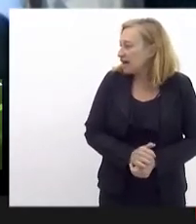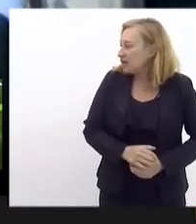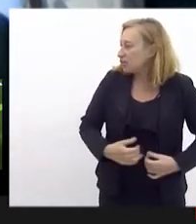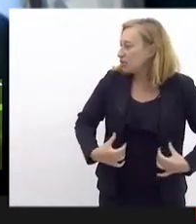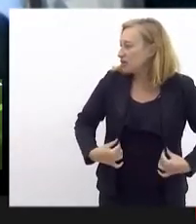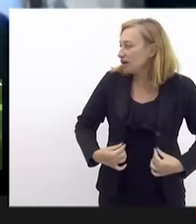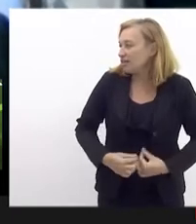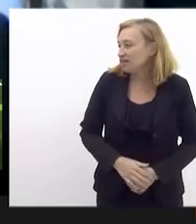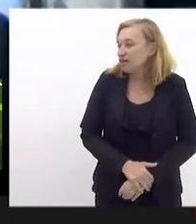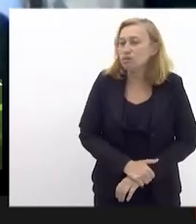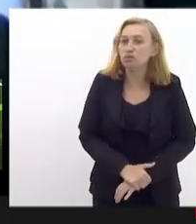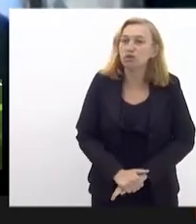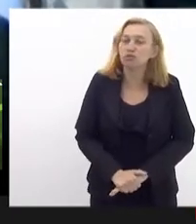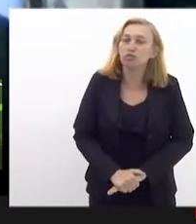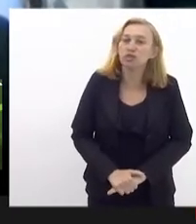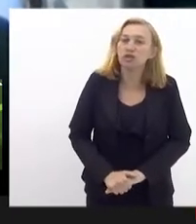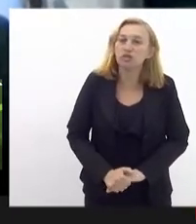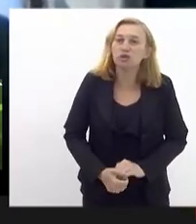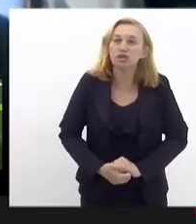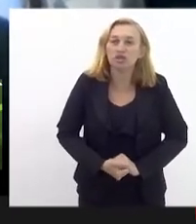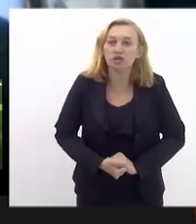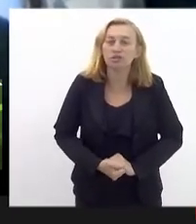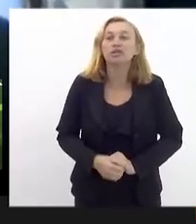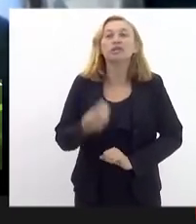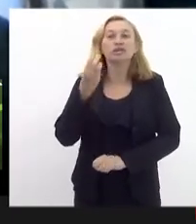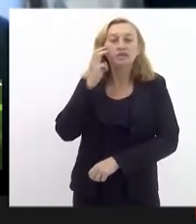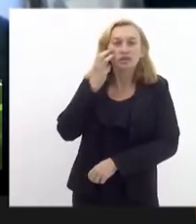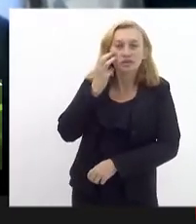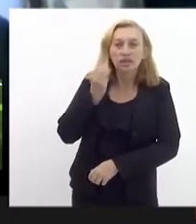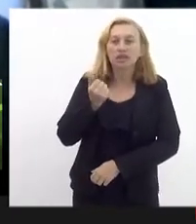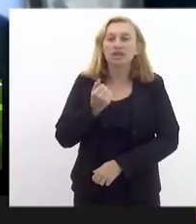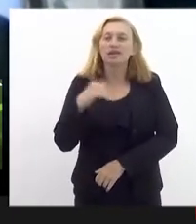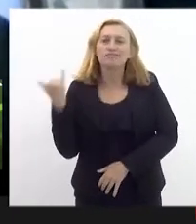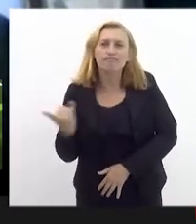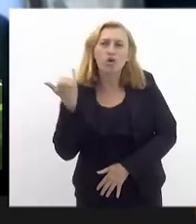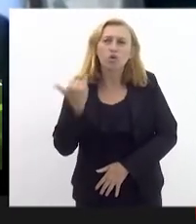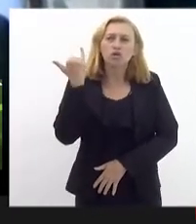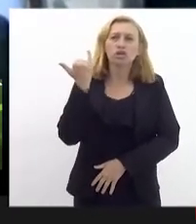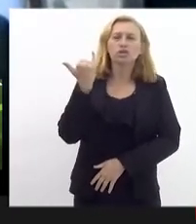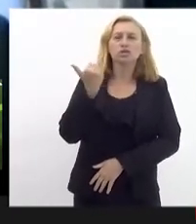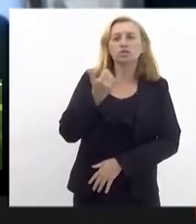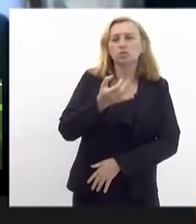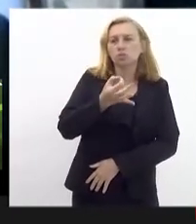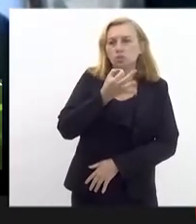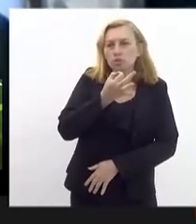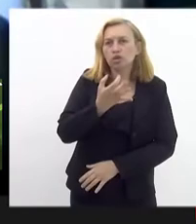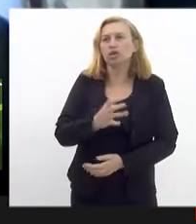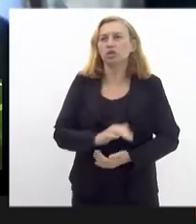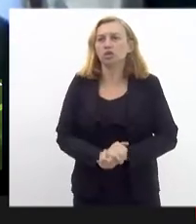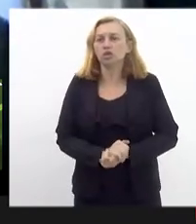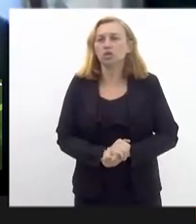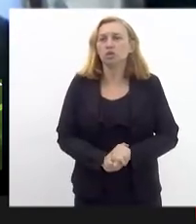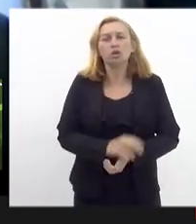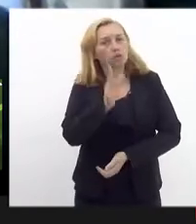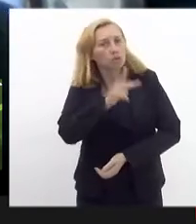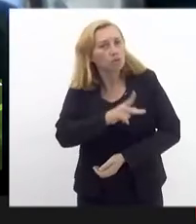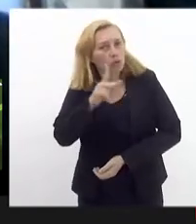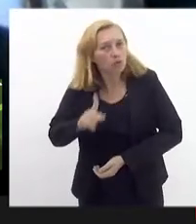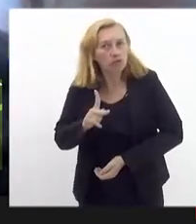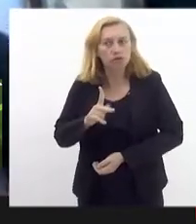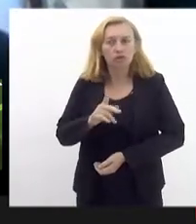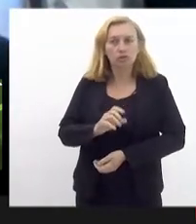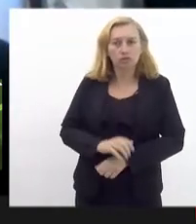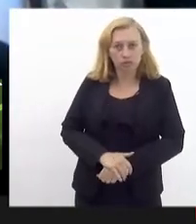o substitutivo. Conversamos com o Waldeck sobre as importantes sugestões do professor